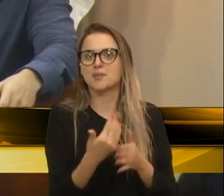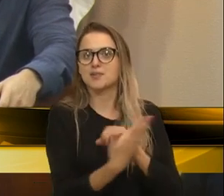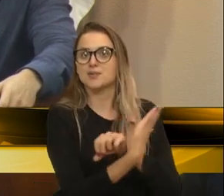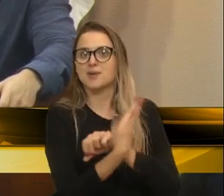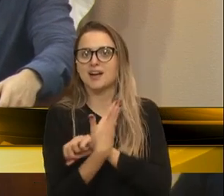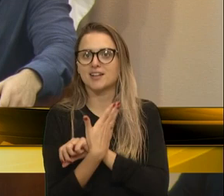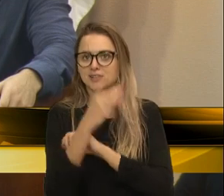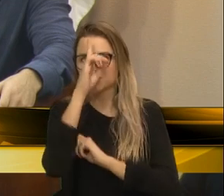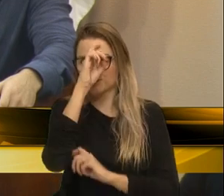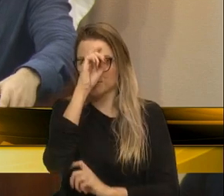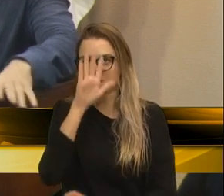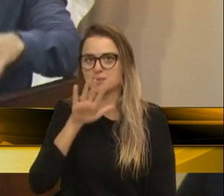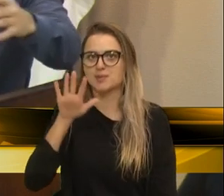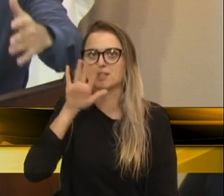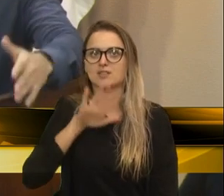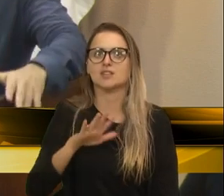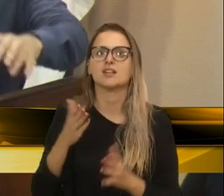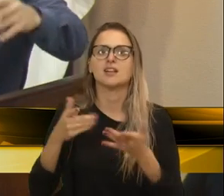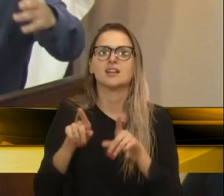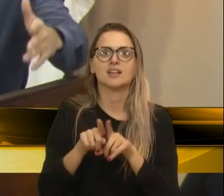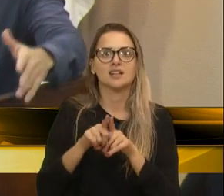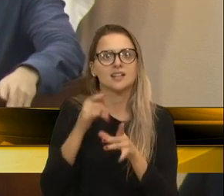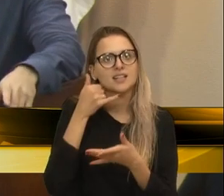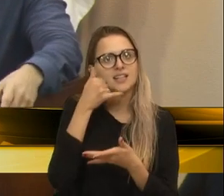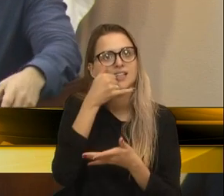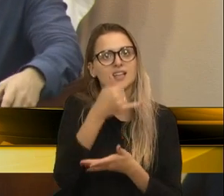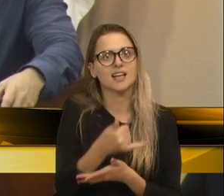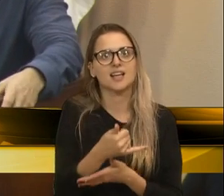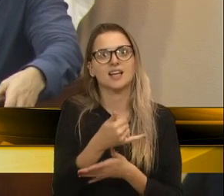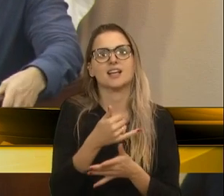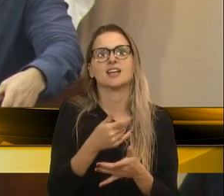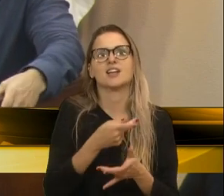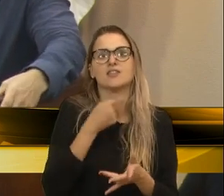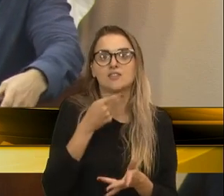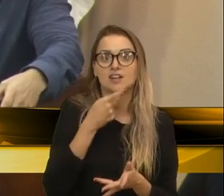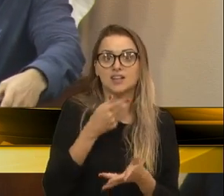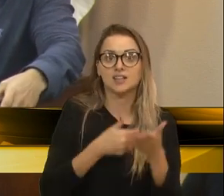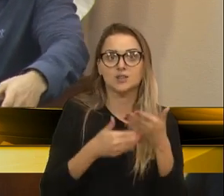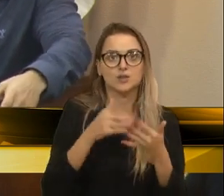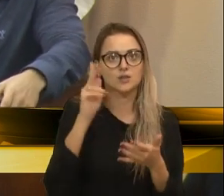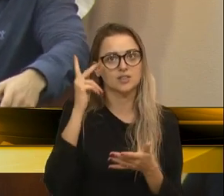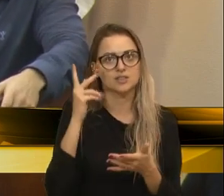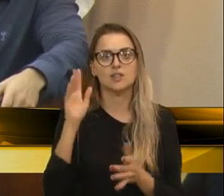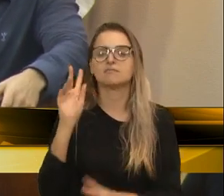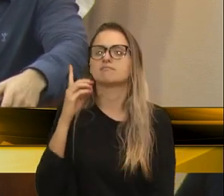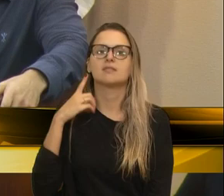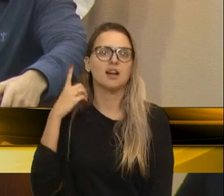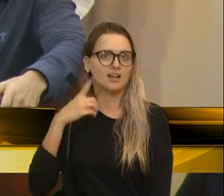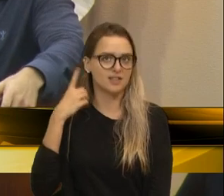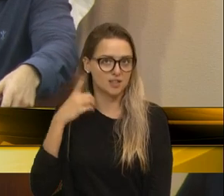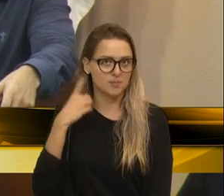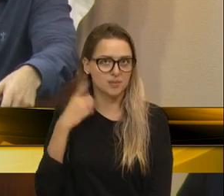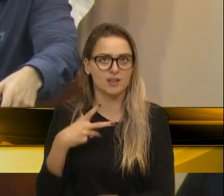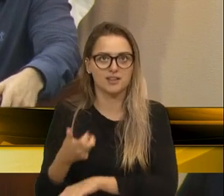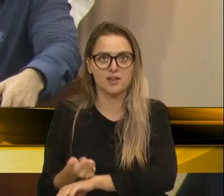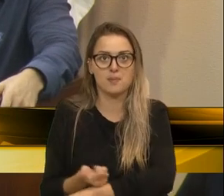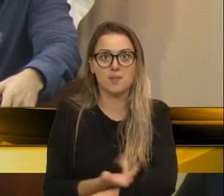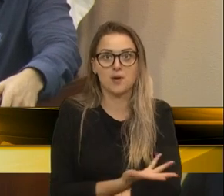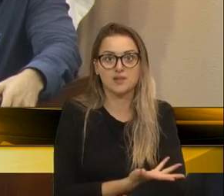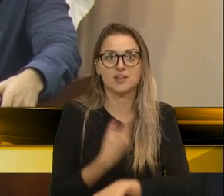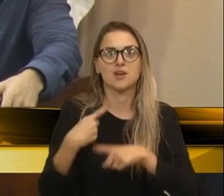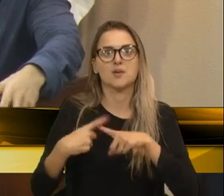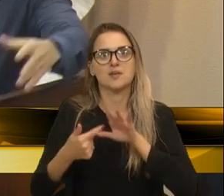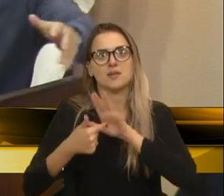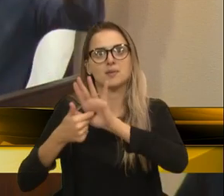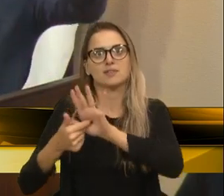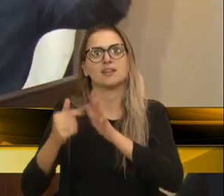Geral, liguei então para a imprensa, né, mandamos o release contando essa história, a deputada com certeza vai estar emocionada porque está na imprensa,